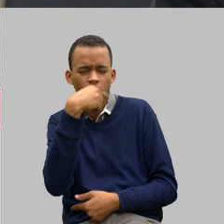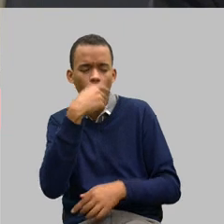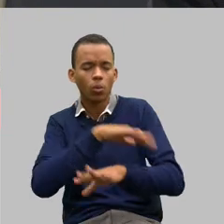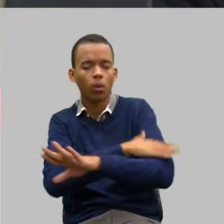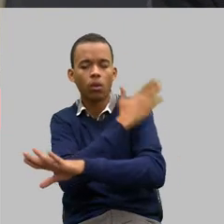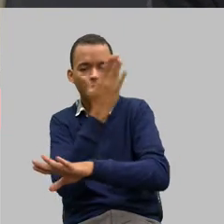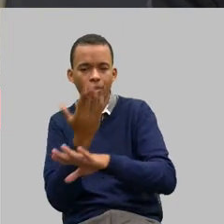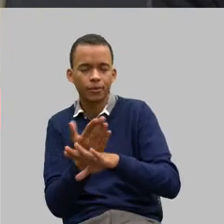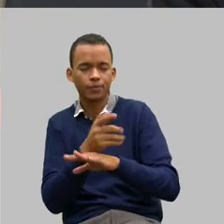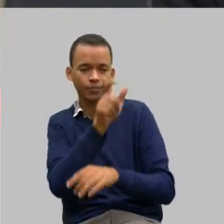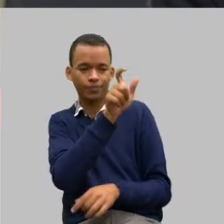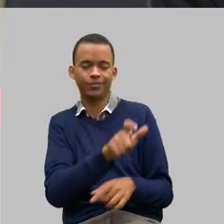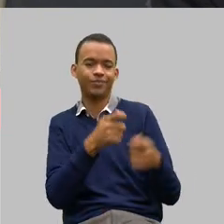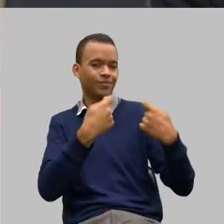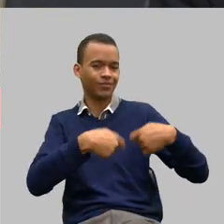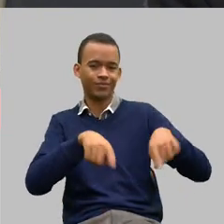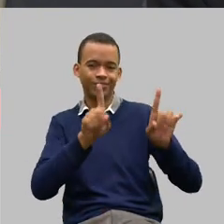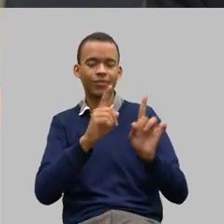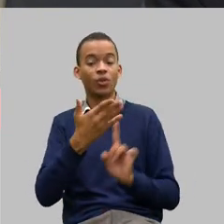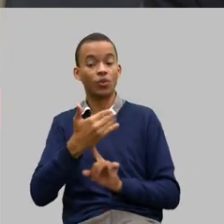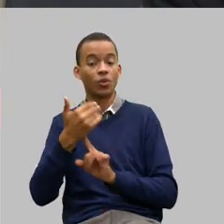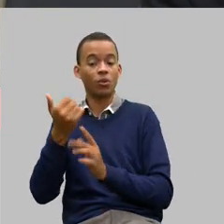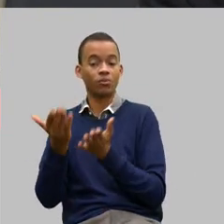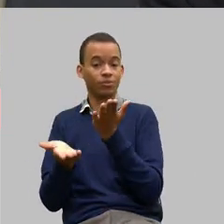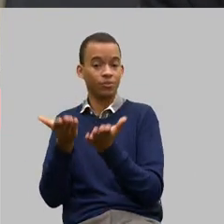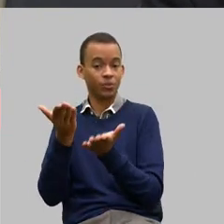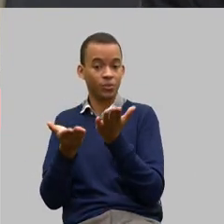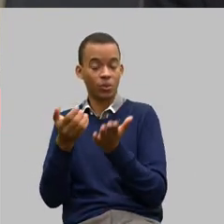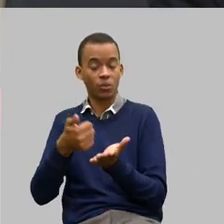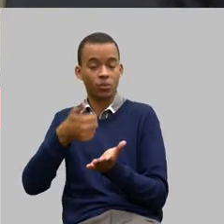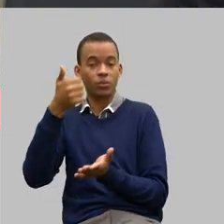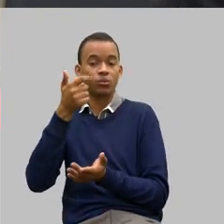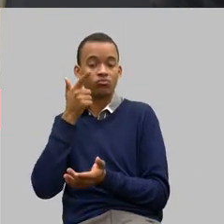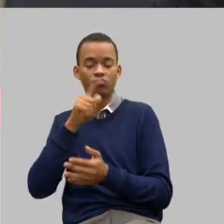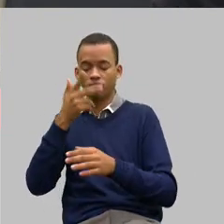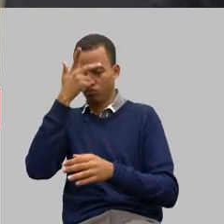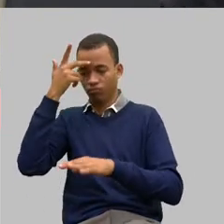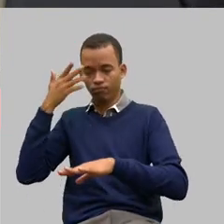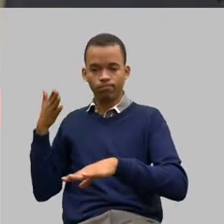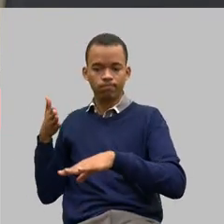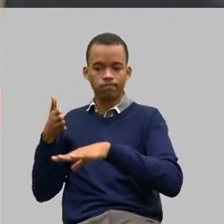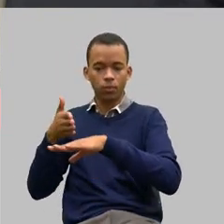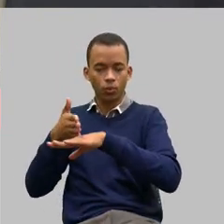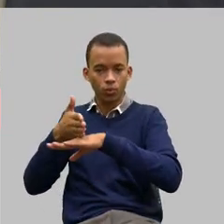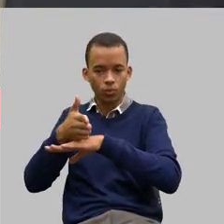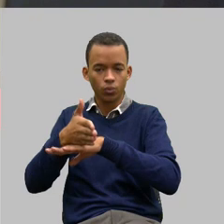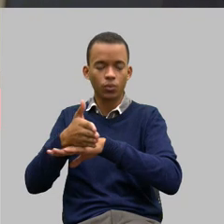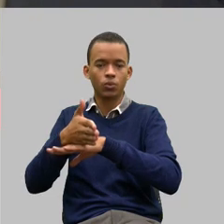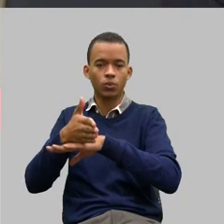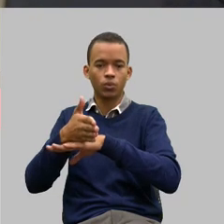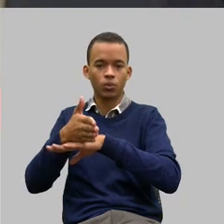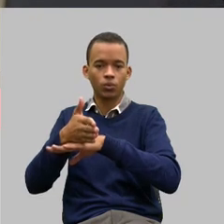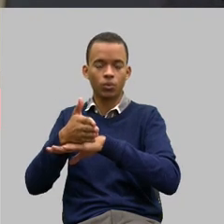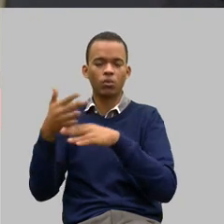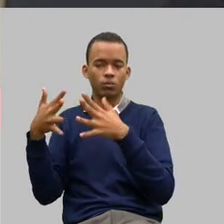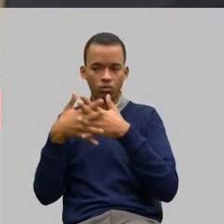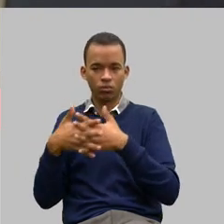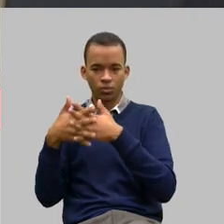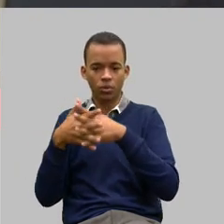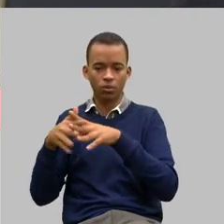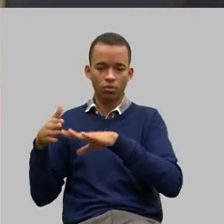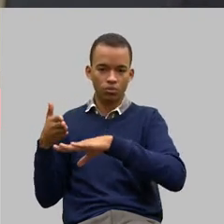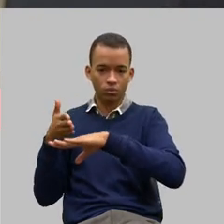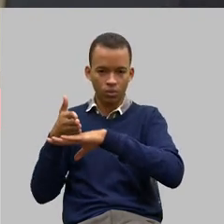99% de de né de de de probabilidade de aferição correta começam a ser homologadas agora pelo